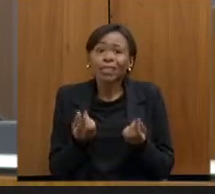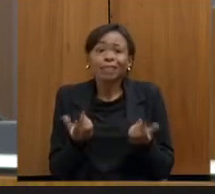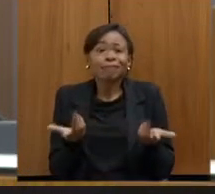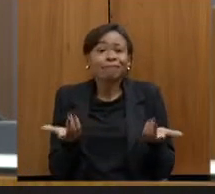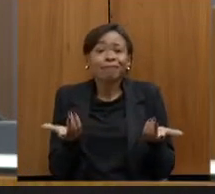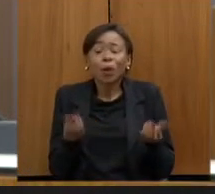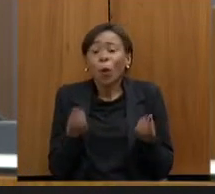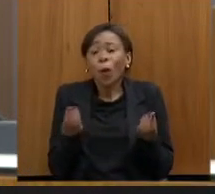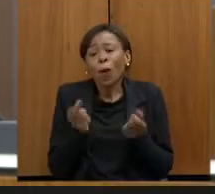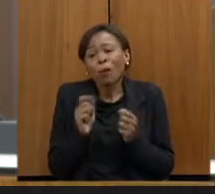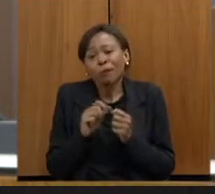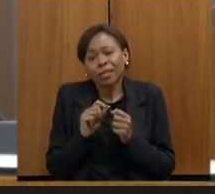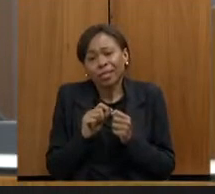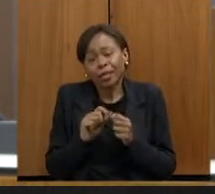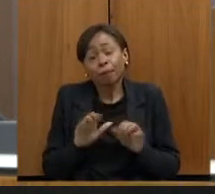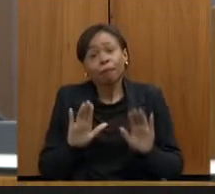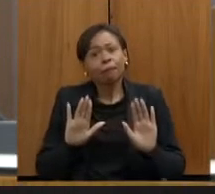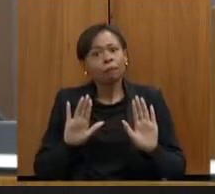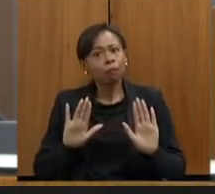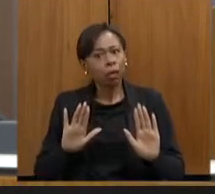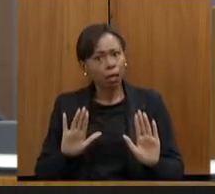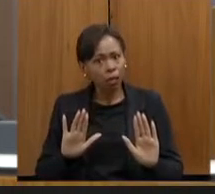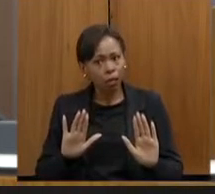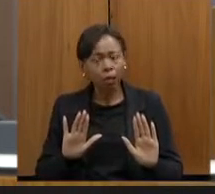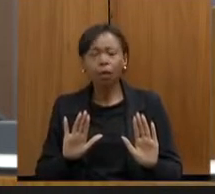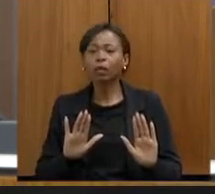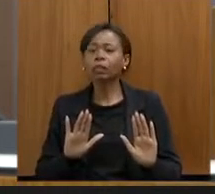Salve, salve o programa. Que eu quero, mais uma vez,